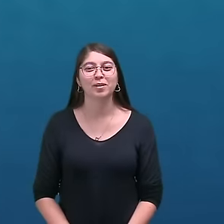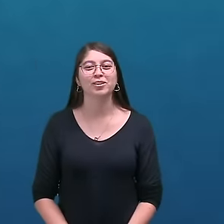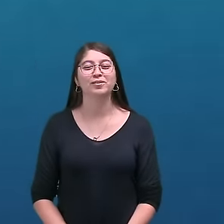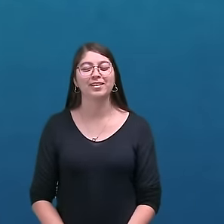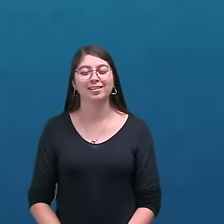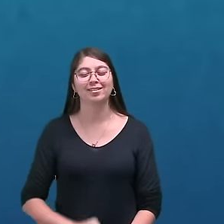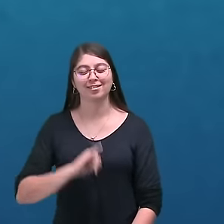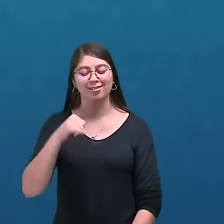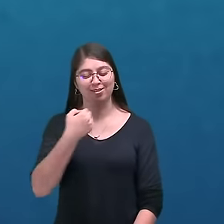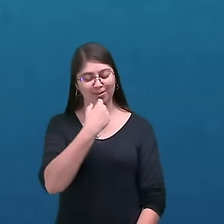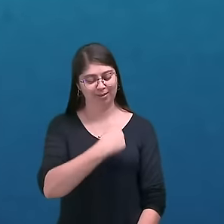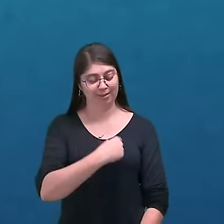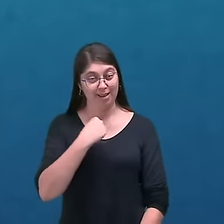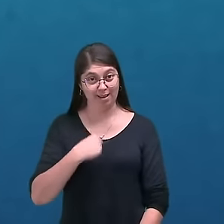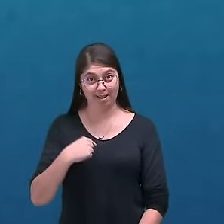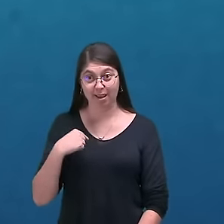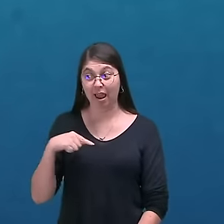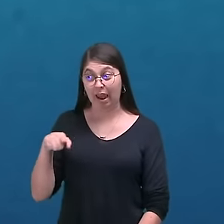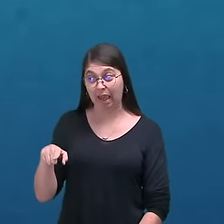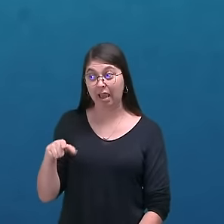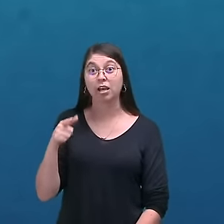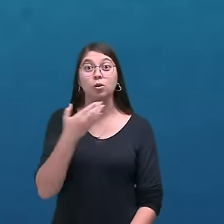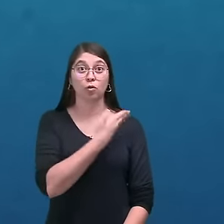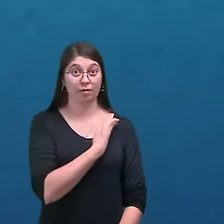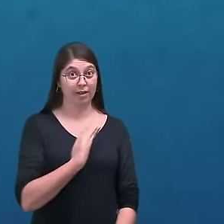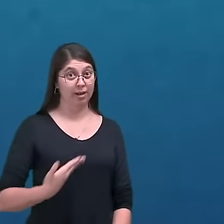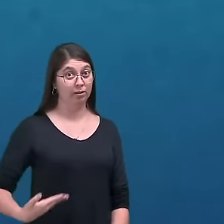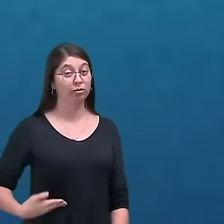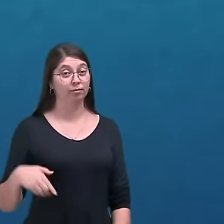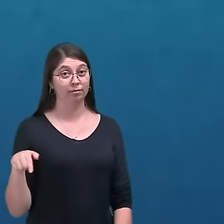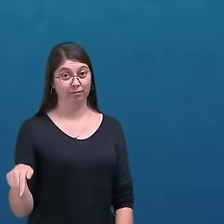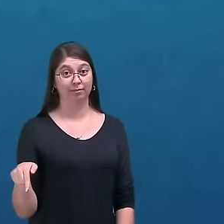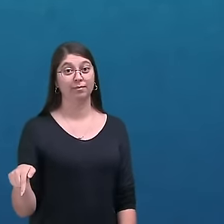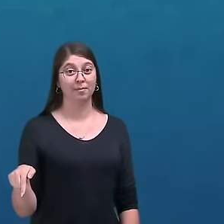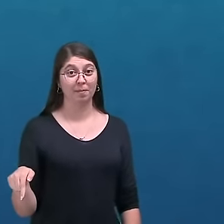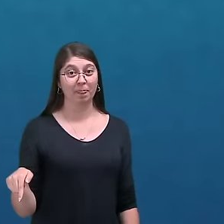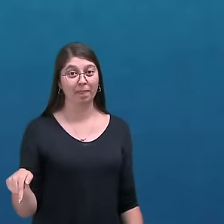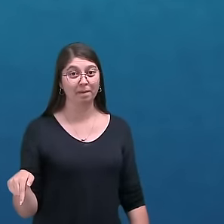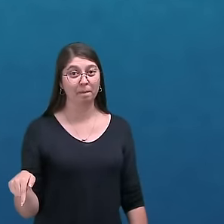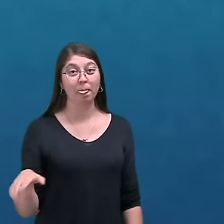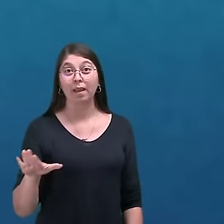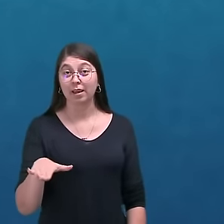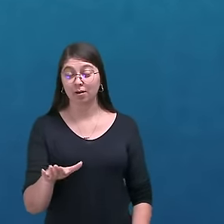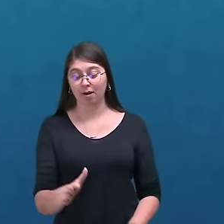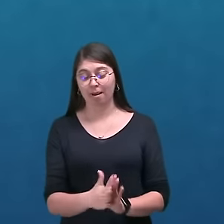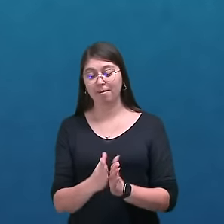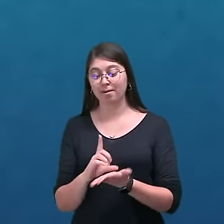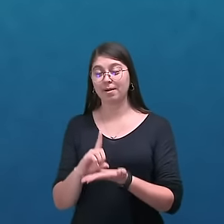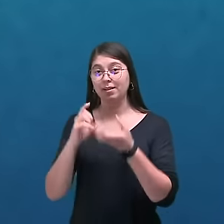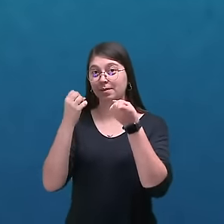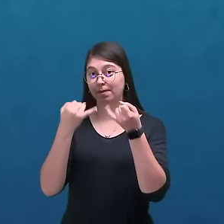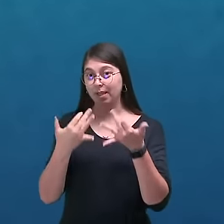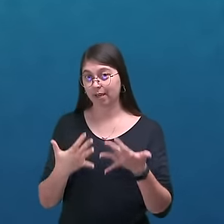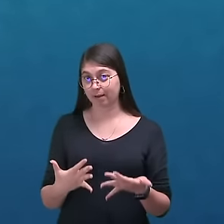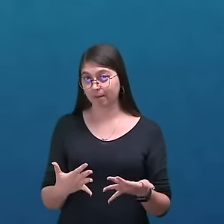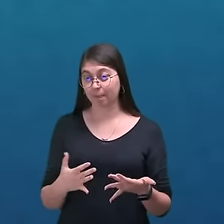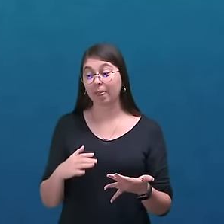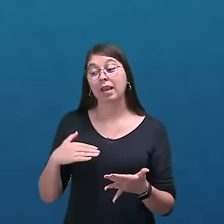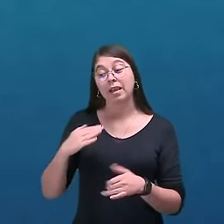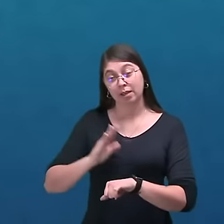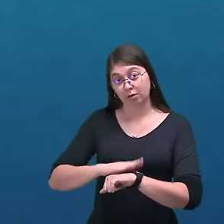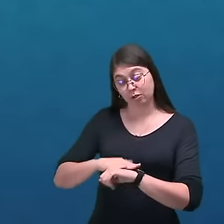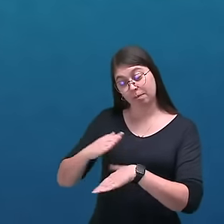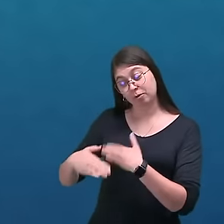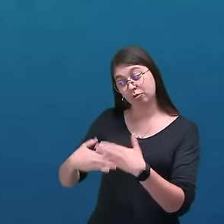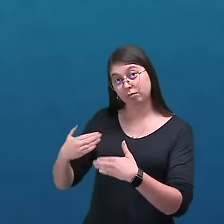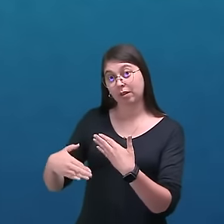José estava governando. E fala a Bíblia que passado o tempo